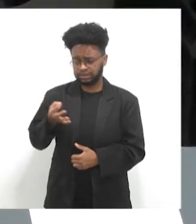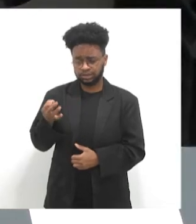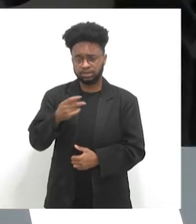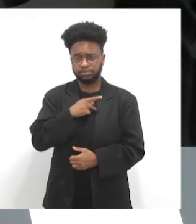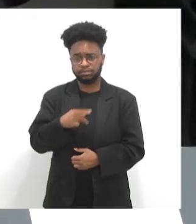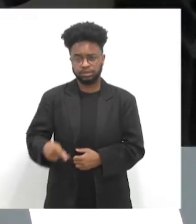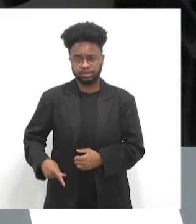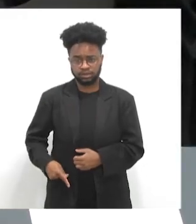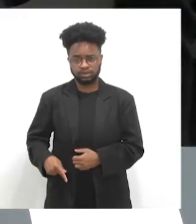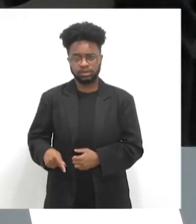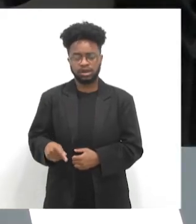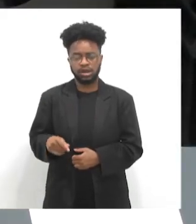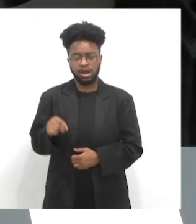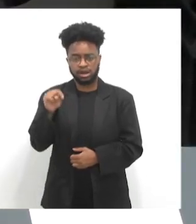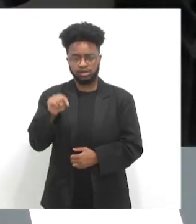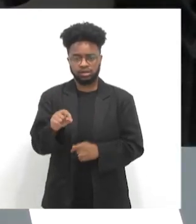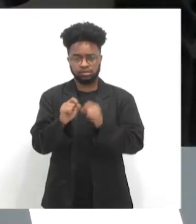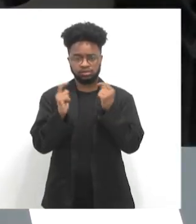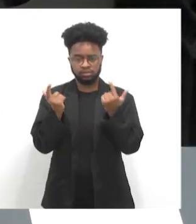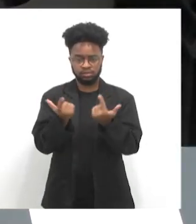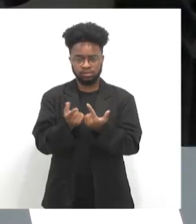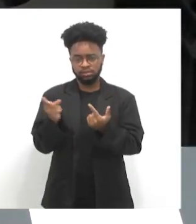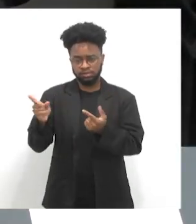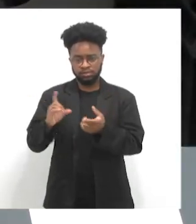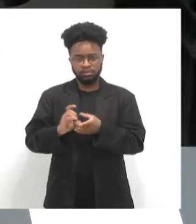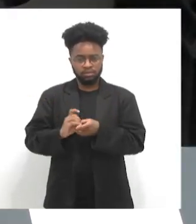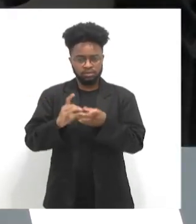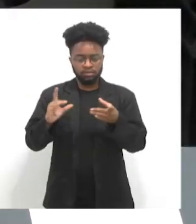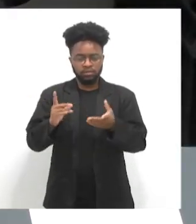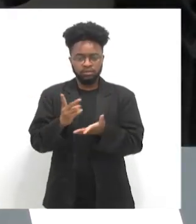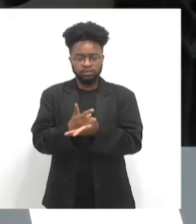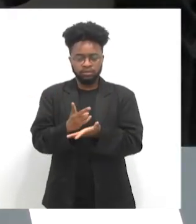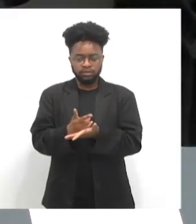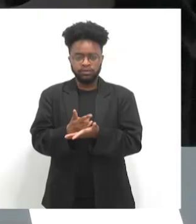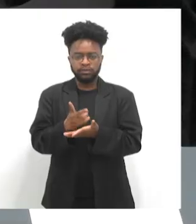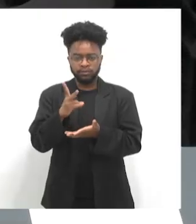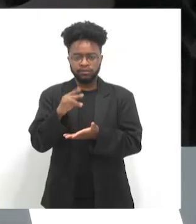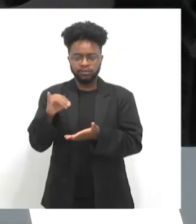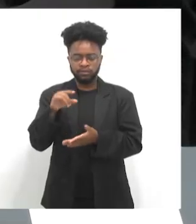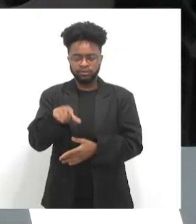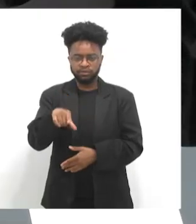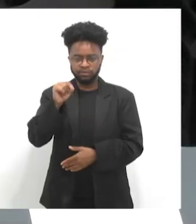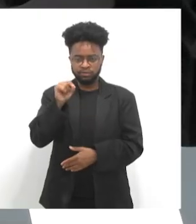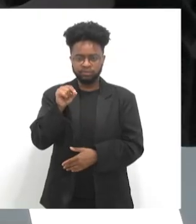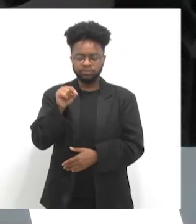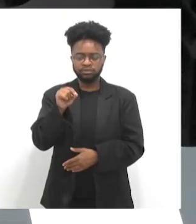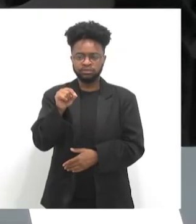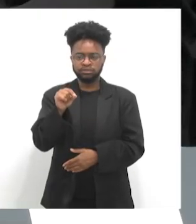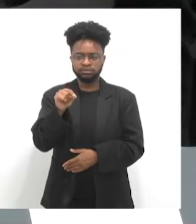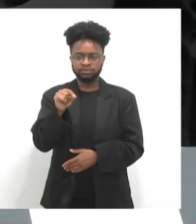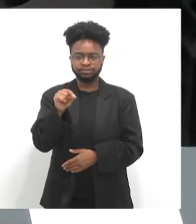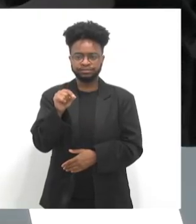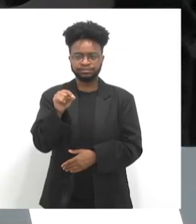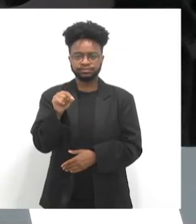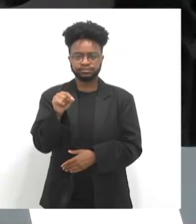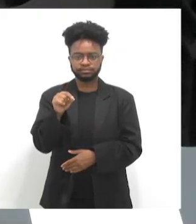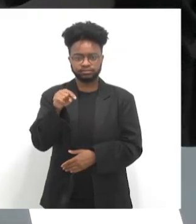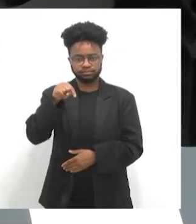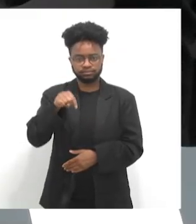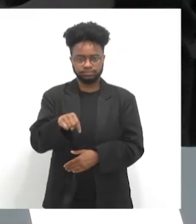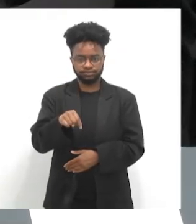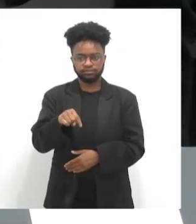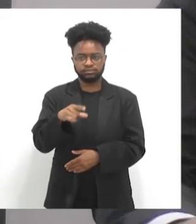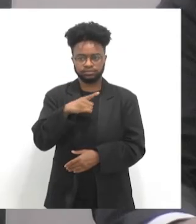presidente da Casa, como um democrata que vai preferir que tenha na